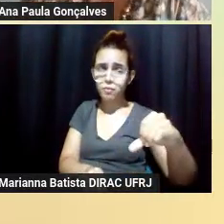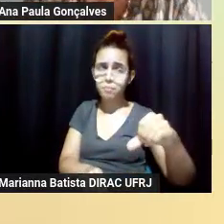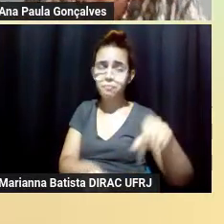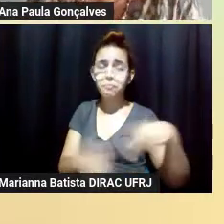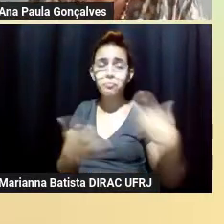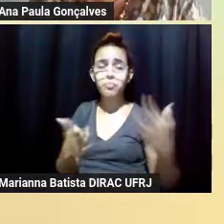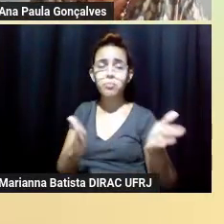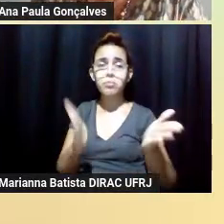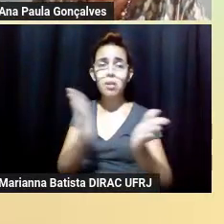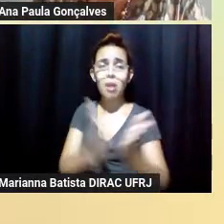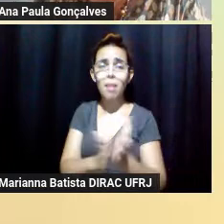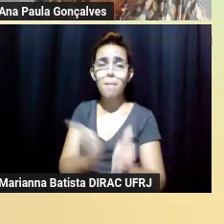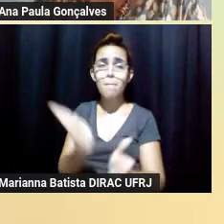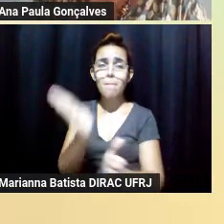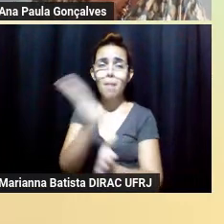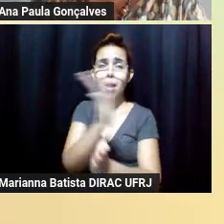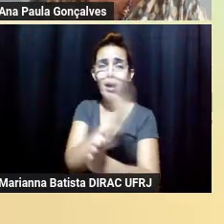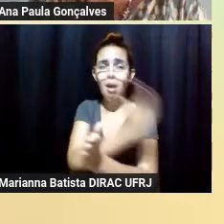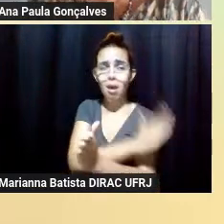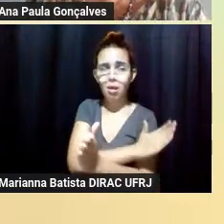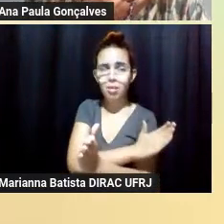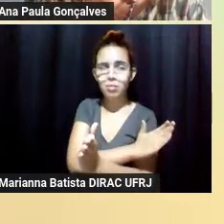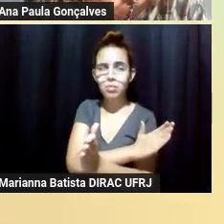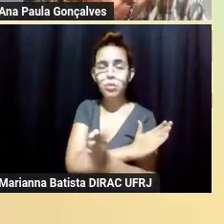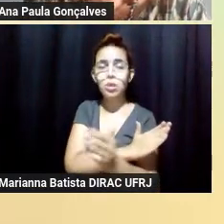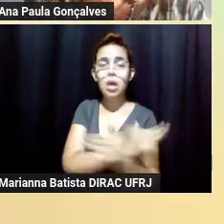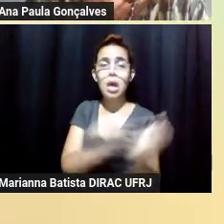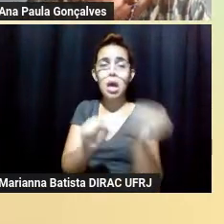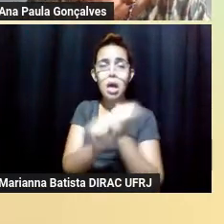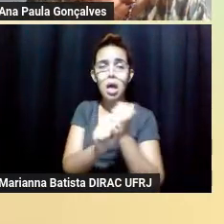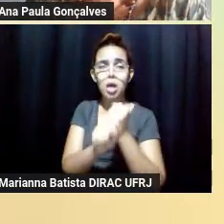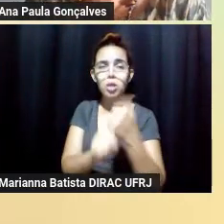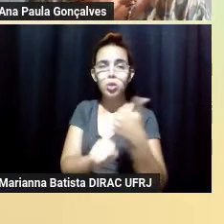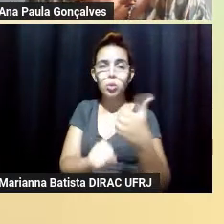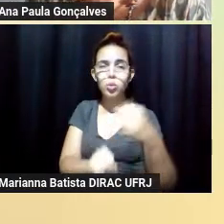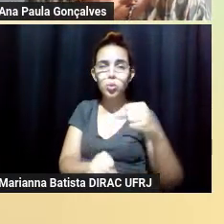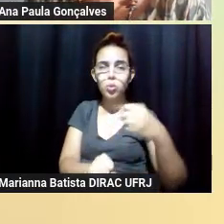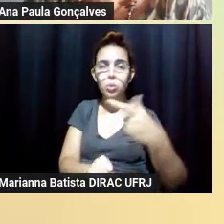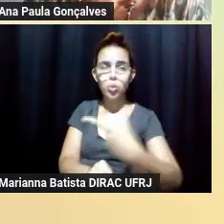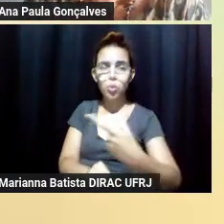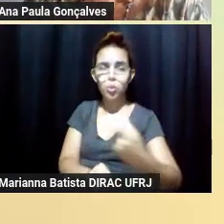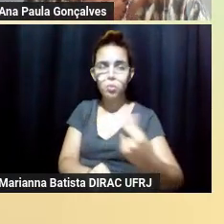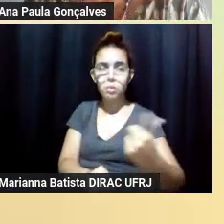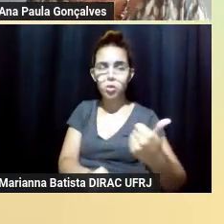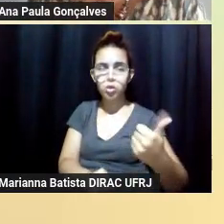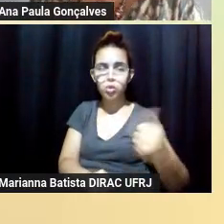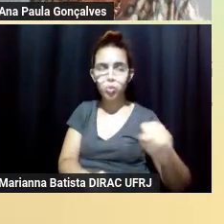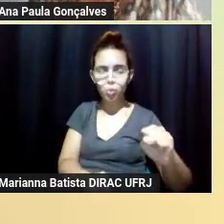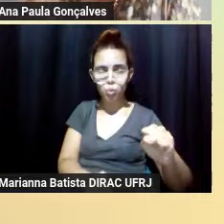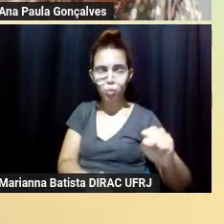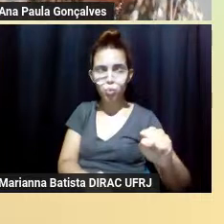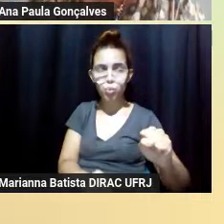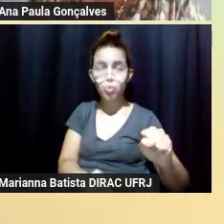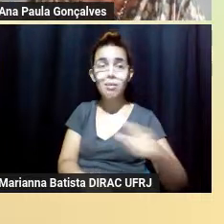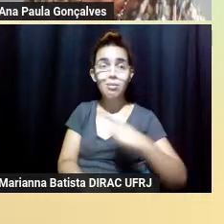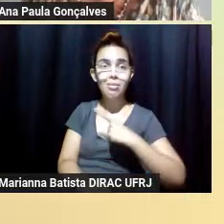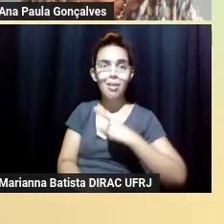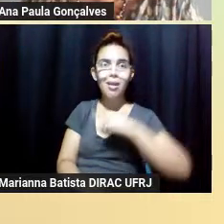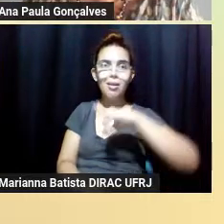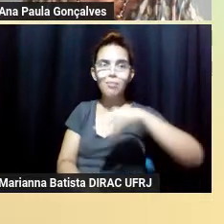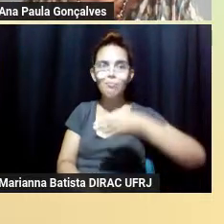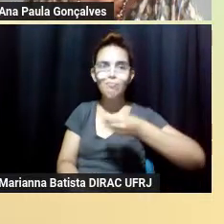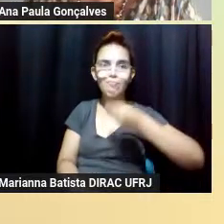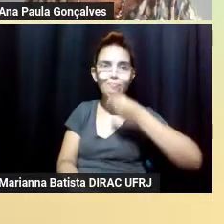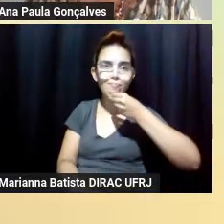de concluir, em 2018, aparece a possibilidade de participar do ICM 2018, que é o primeiro congresso internacional